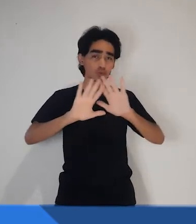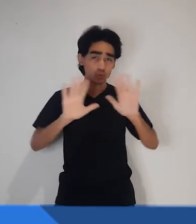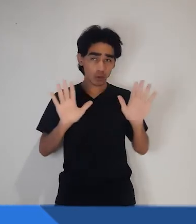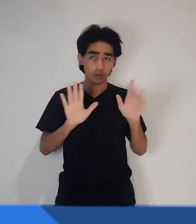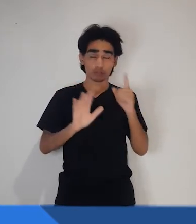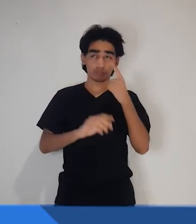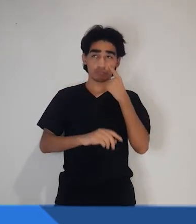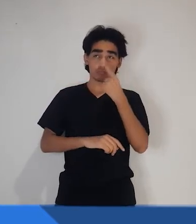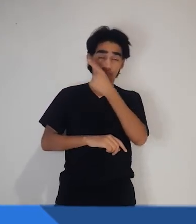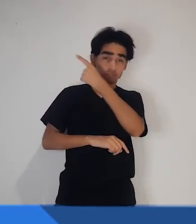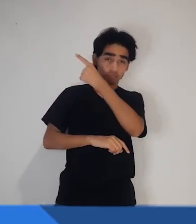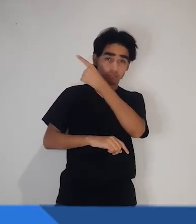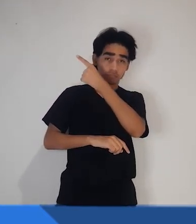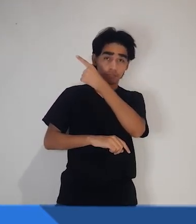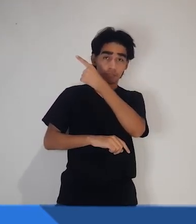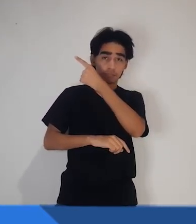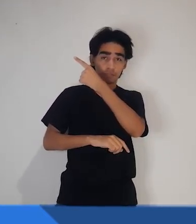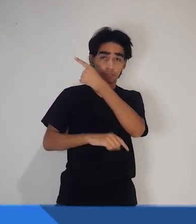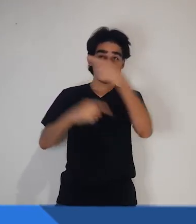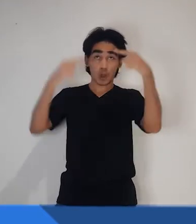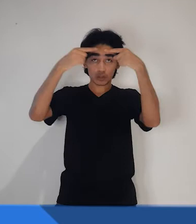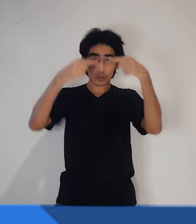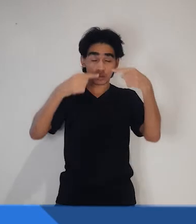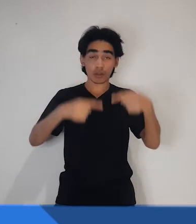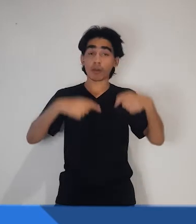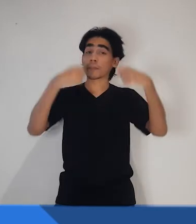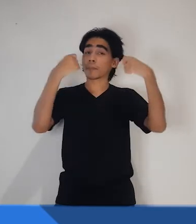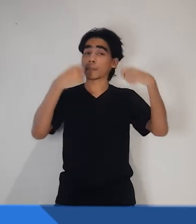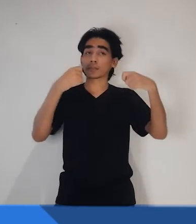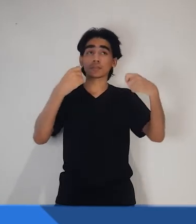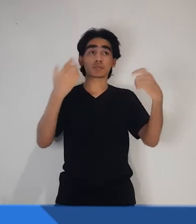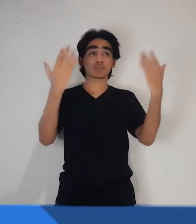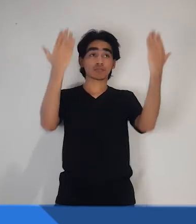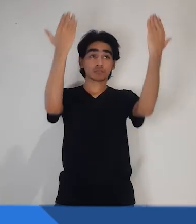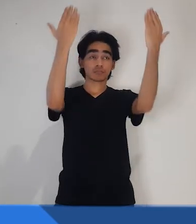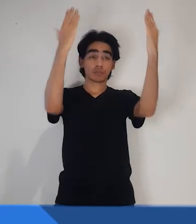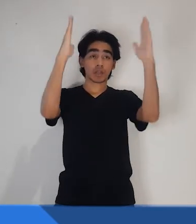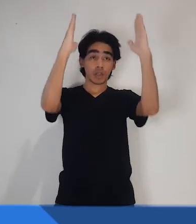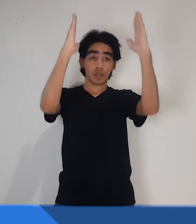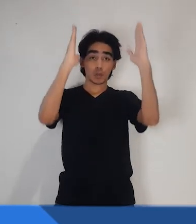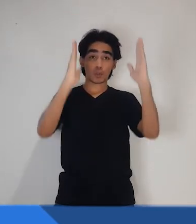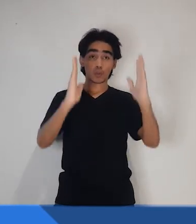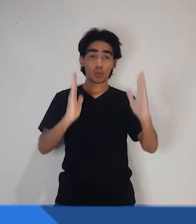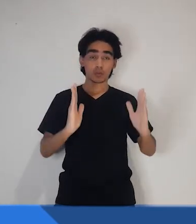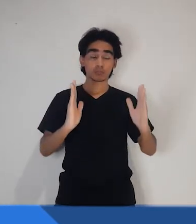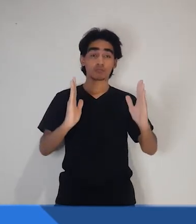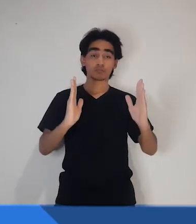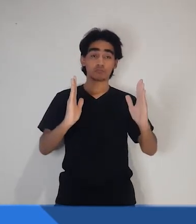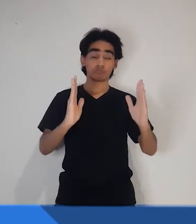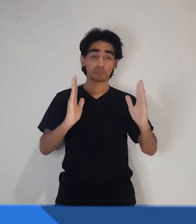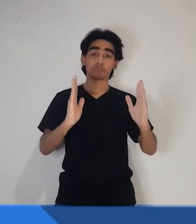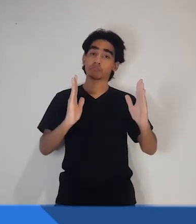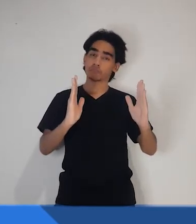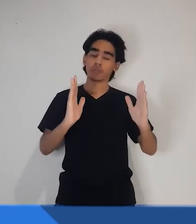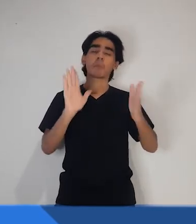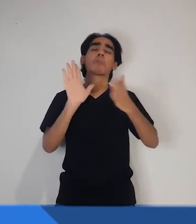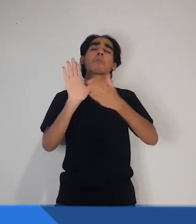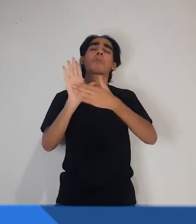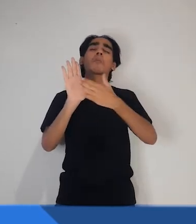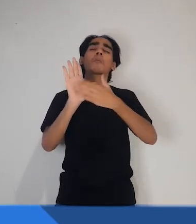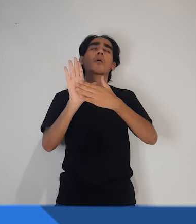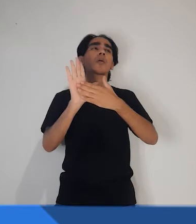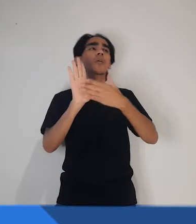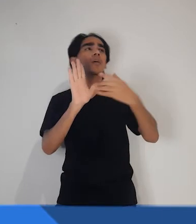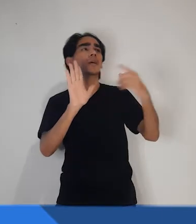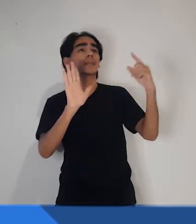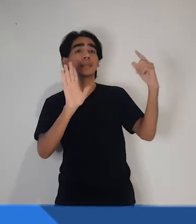E é isso. A questão associativa eu preciso colocar as 2 colunas. Então, é como se você estivesse propondo uma atividade